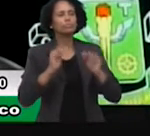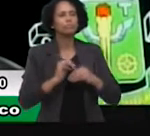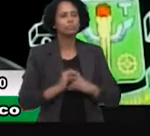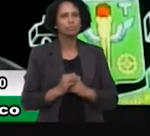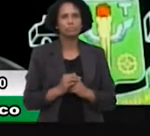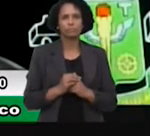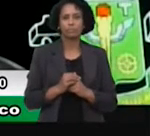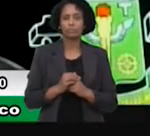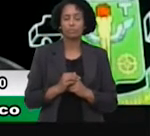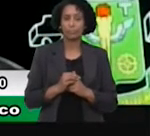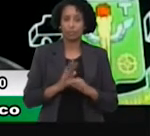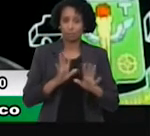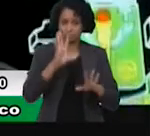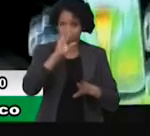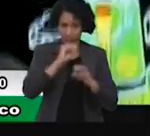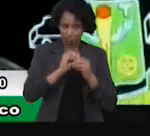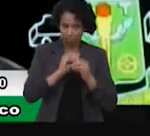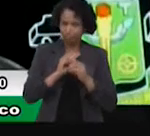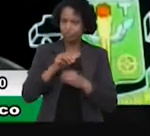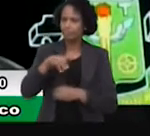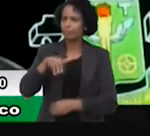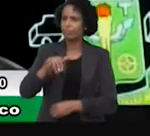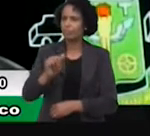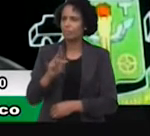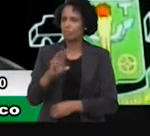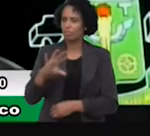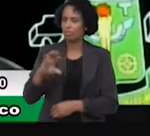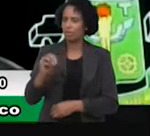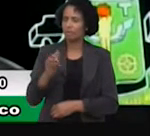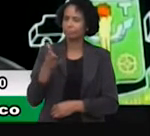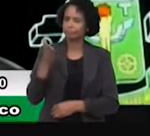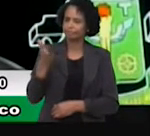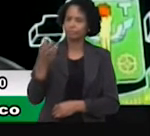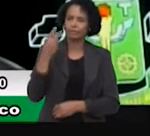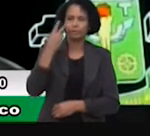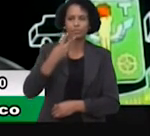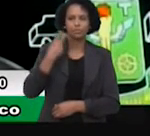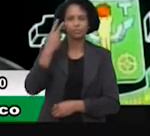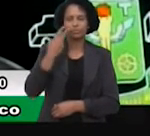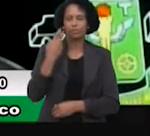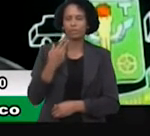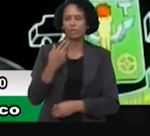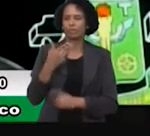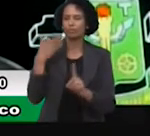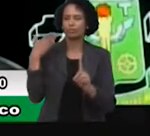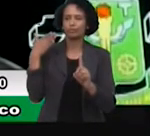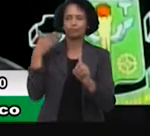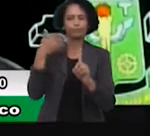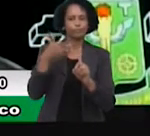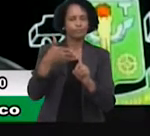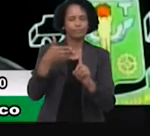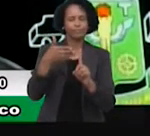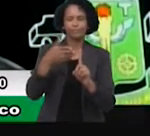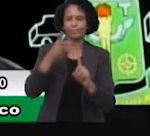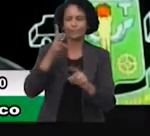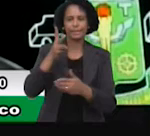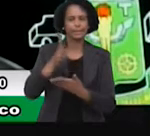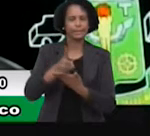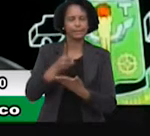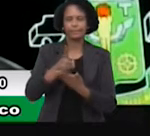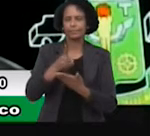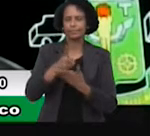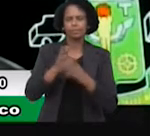Luiz, Vossa Excelência sempre foi uma referência nesta casa. Vossa Excelência, com